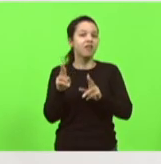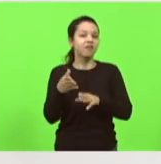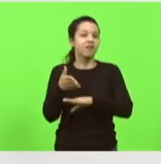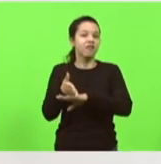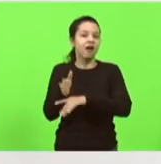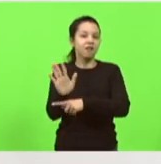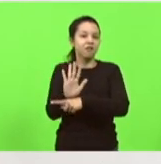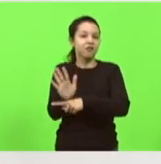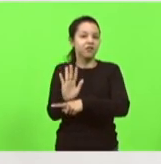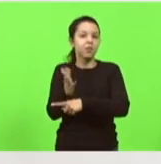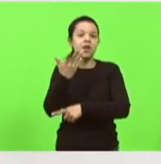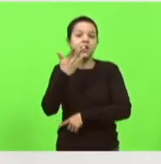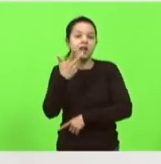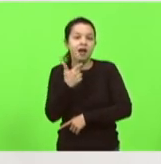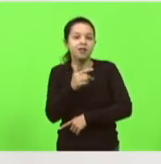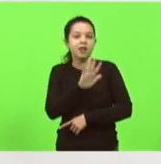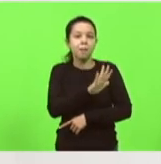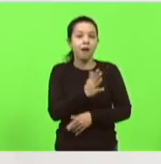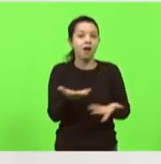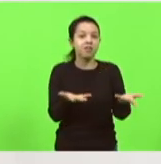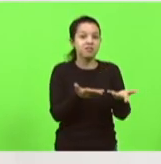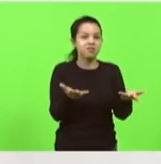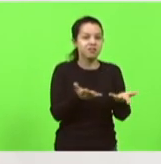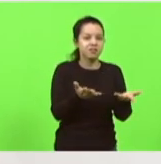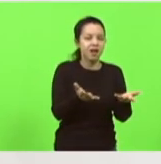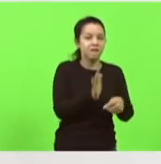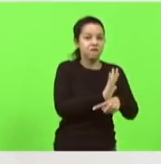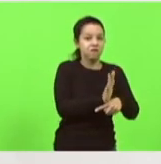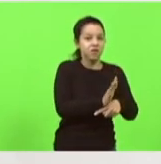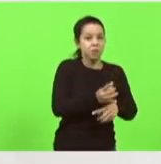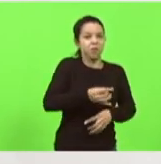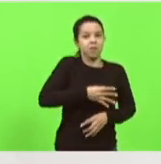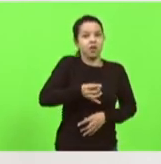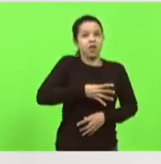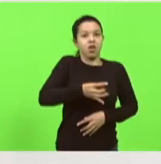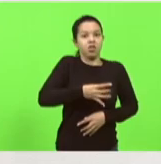E vai assistir sexta-feira 13, vai assistir o massacre da Serra Elétrica.